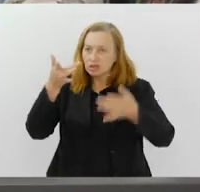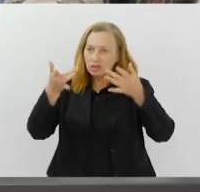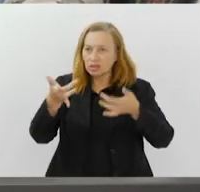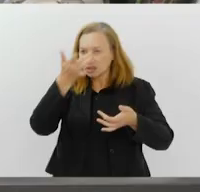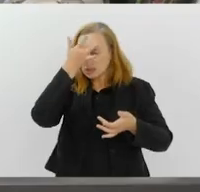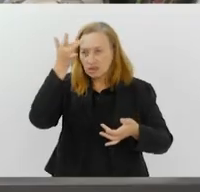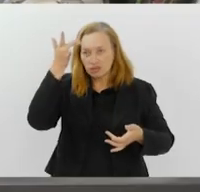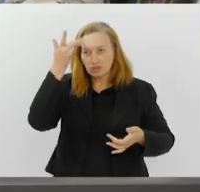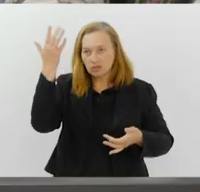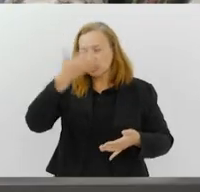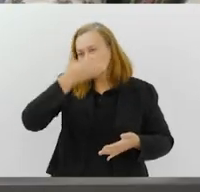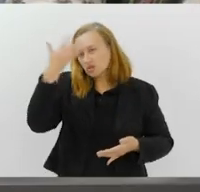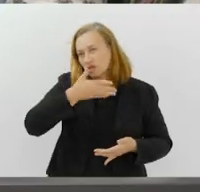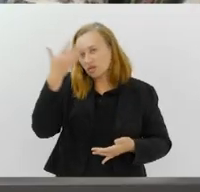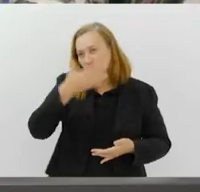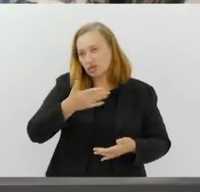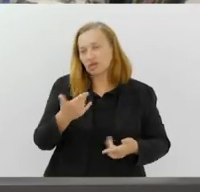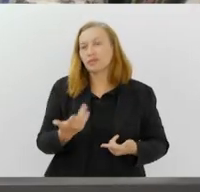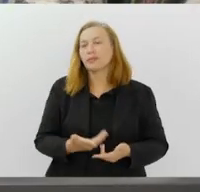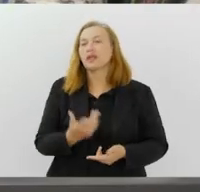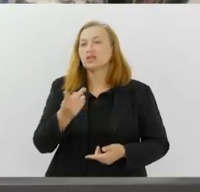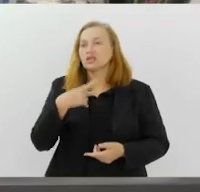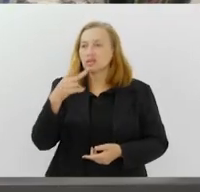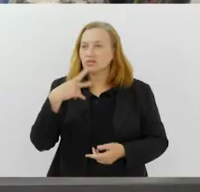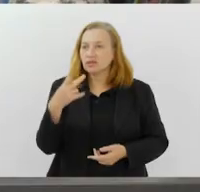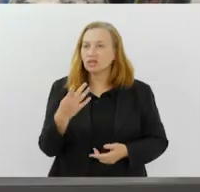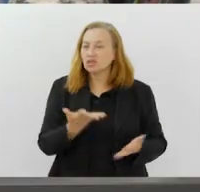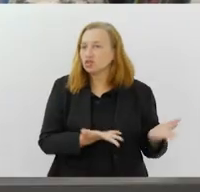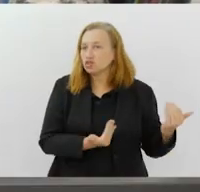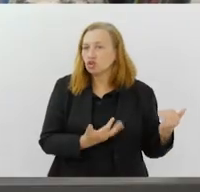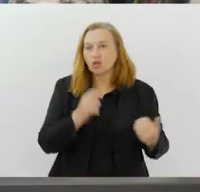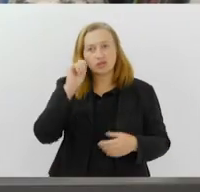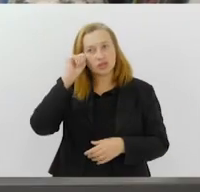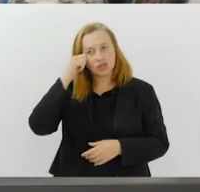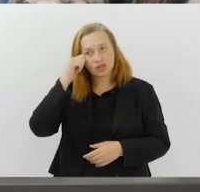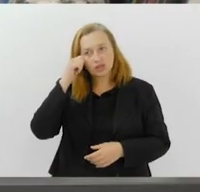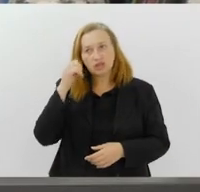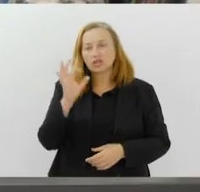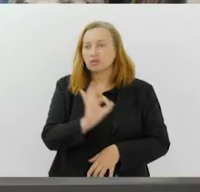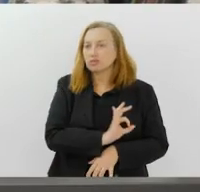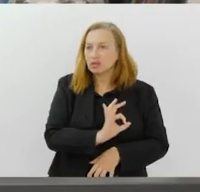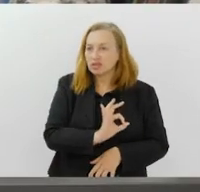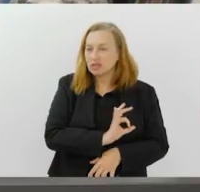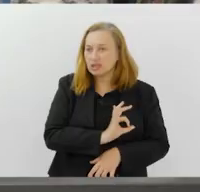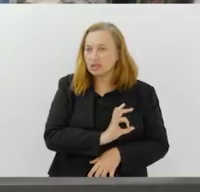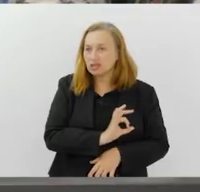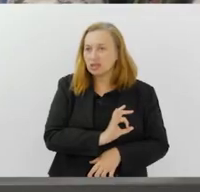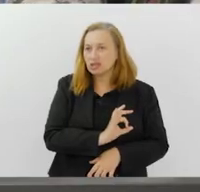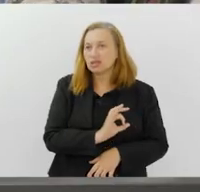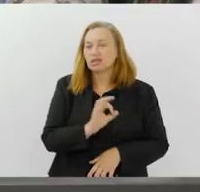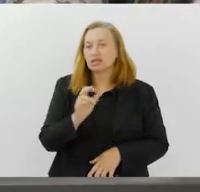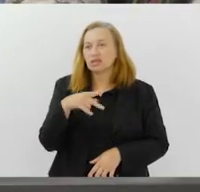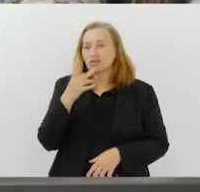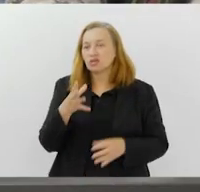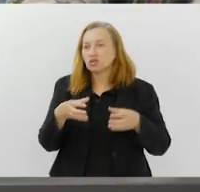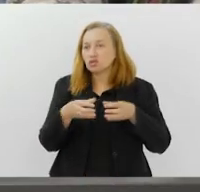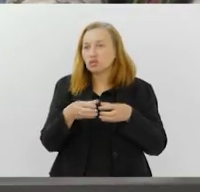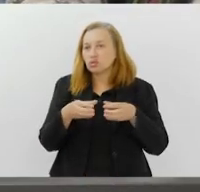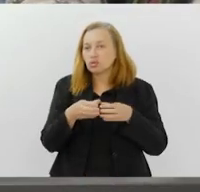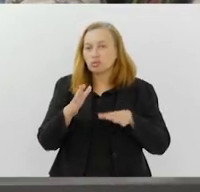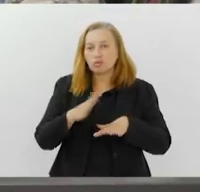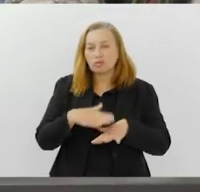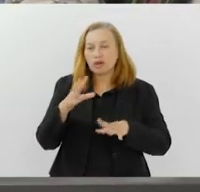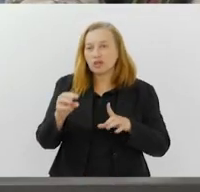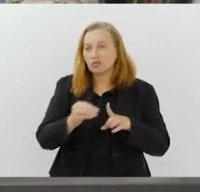muitas vezes é invisível né quando a gente fala de jovens negros e de policiais a a gente tá falando dos grupamentos mais